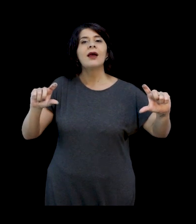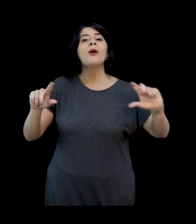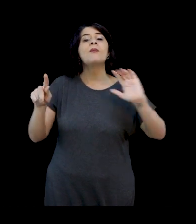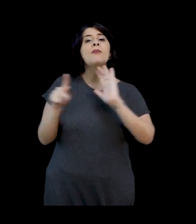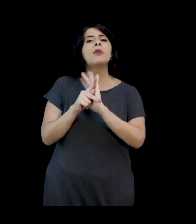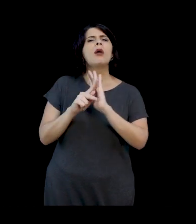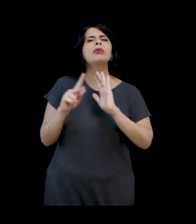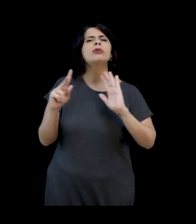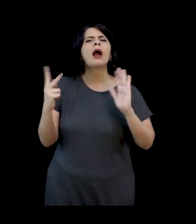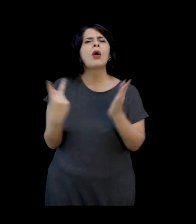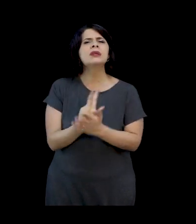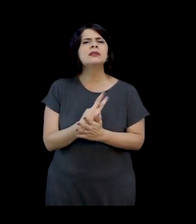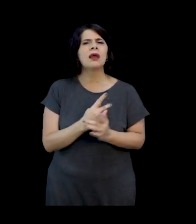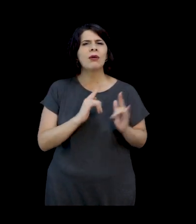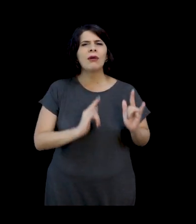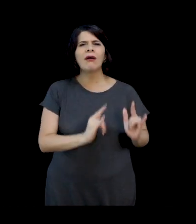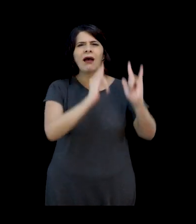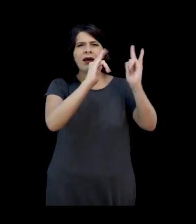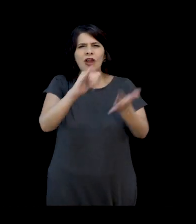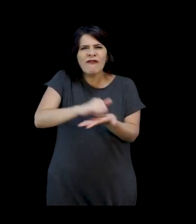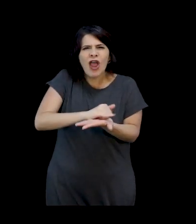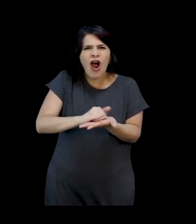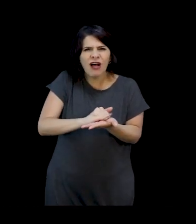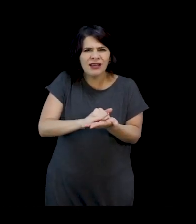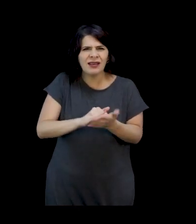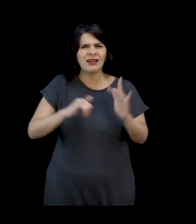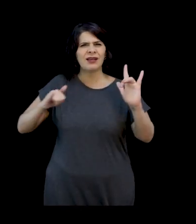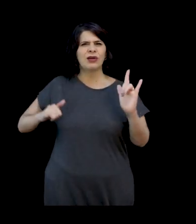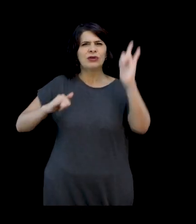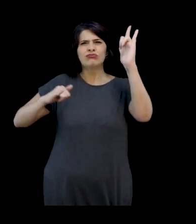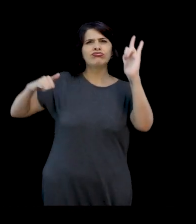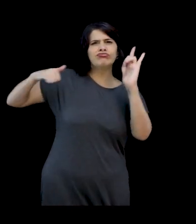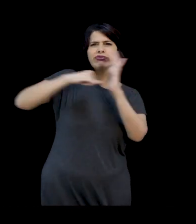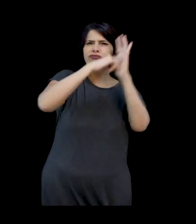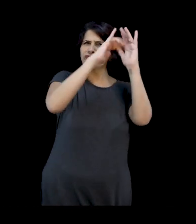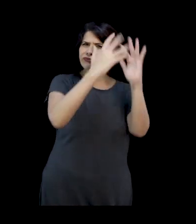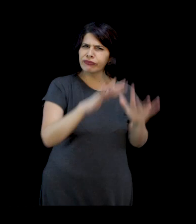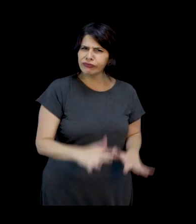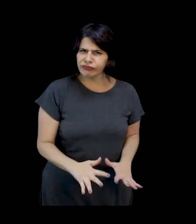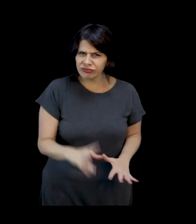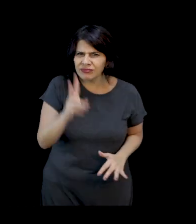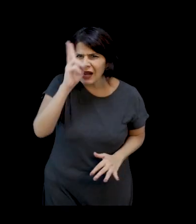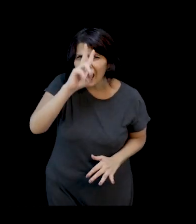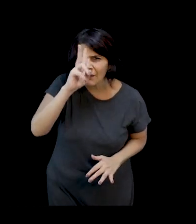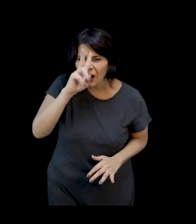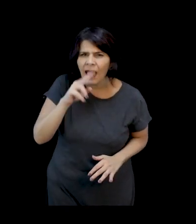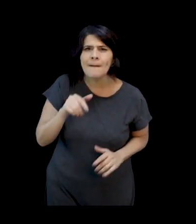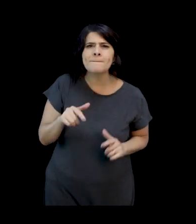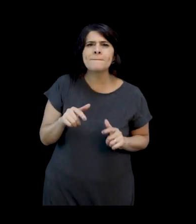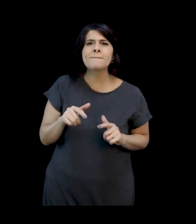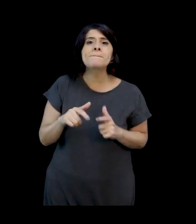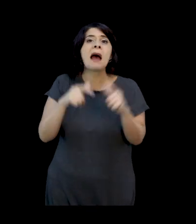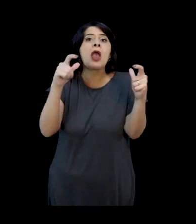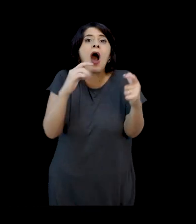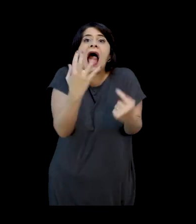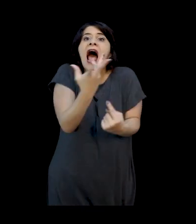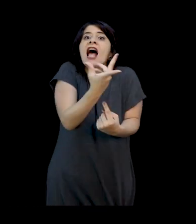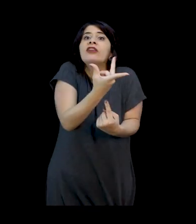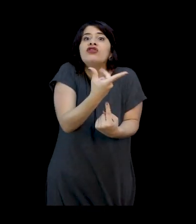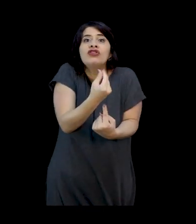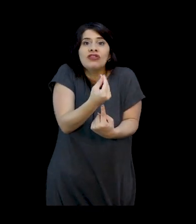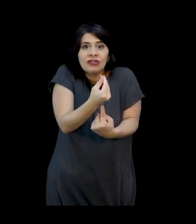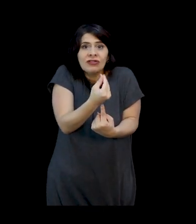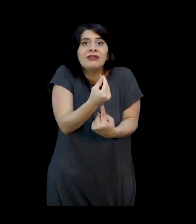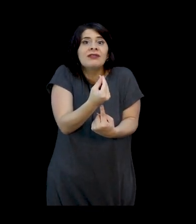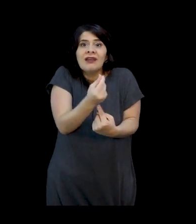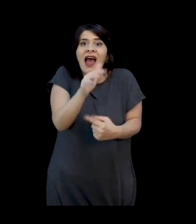do Stockhausen sobre os ataques de 11 de setembro. Você fala assim, é uma maior obra de cultura dos últimos maior tempos. Obra de arte,